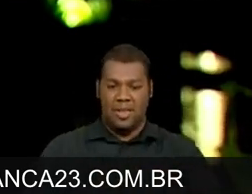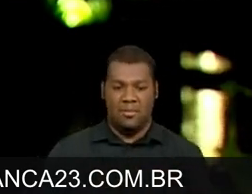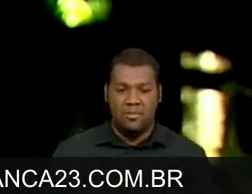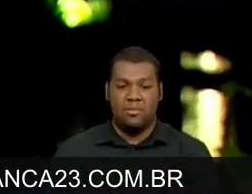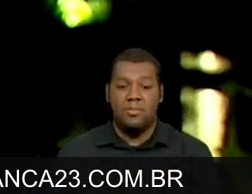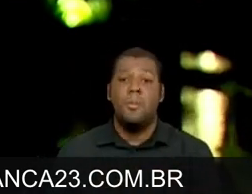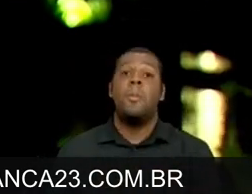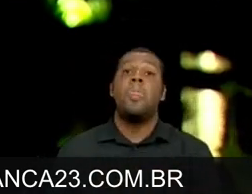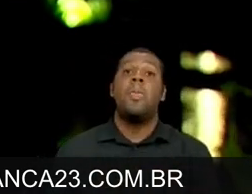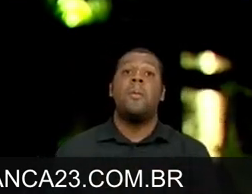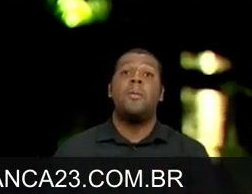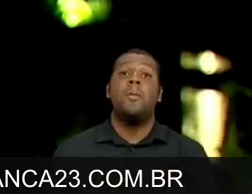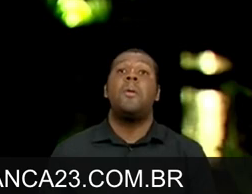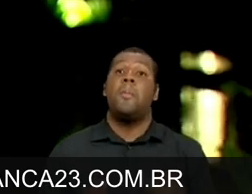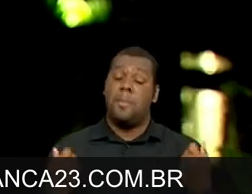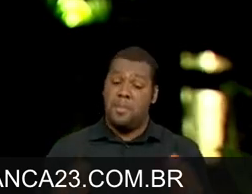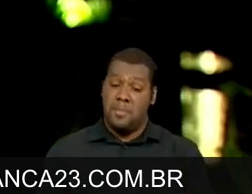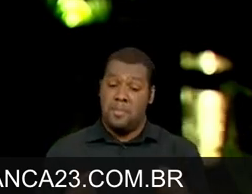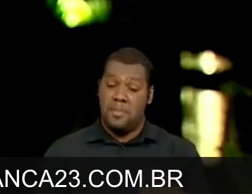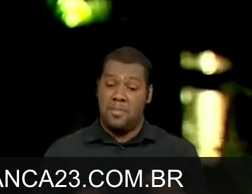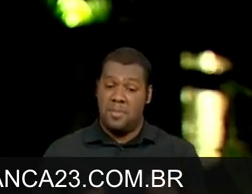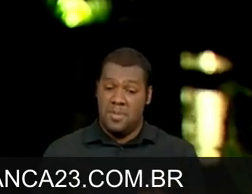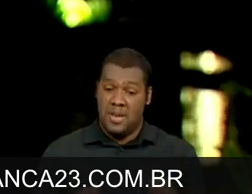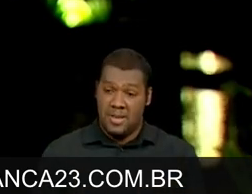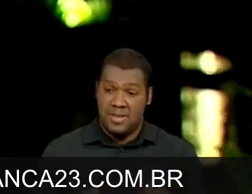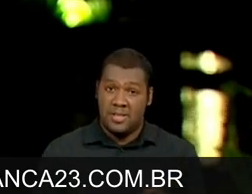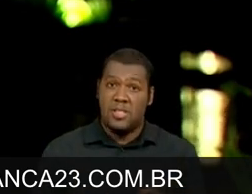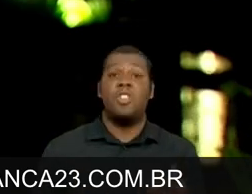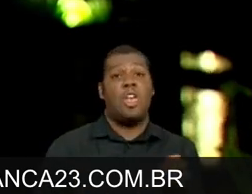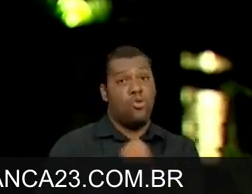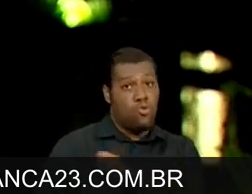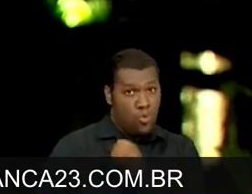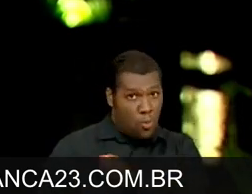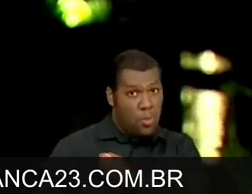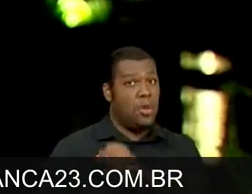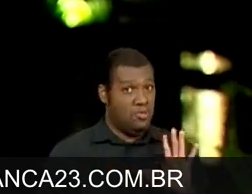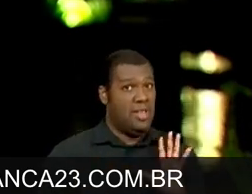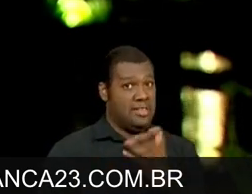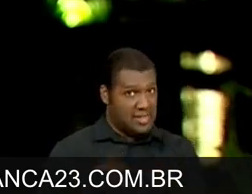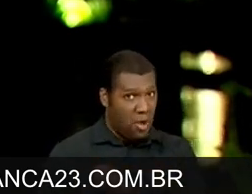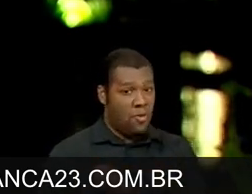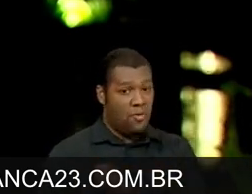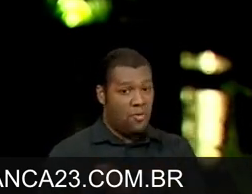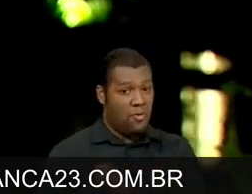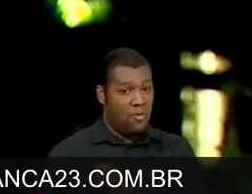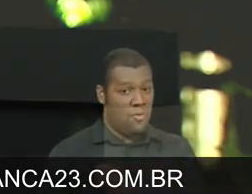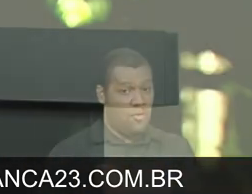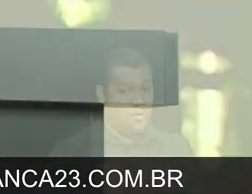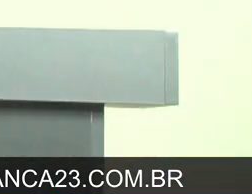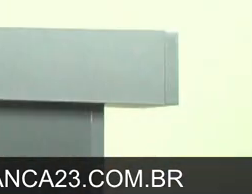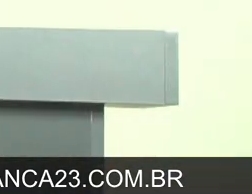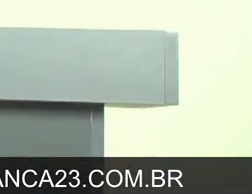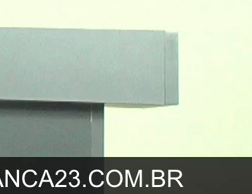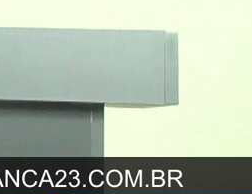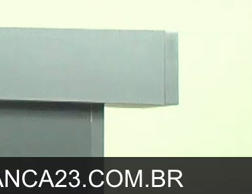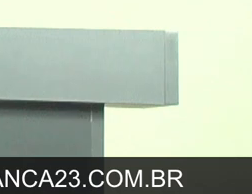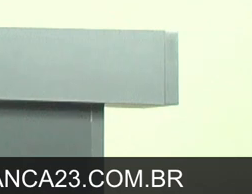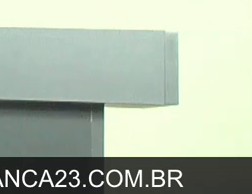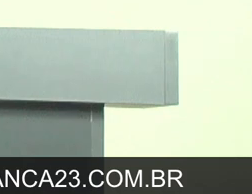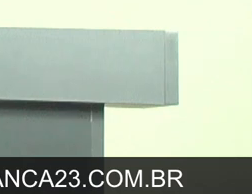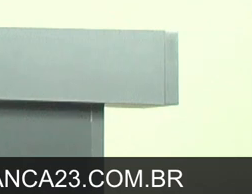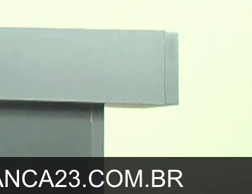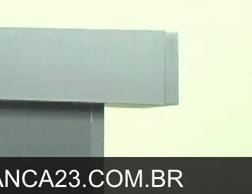desde que esses aparelhos estejam cadastrados no mesmo celular. Lembrando que essa ferramenta é gratuita.